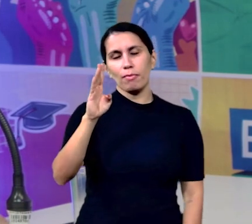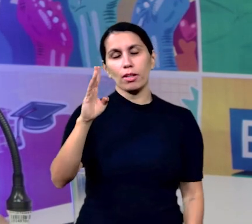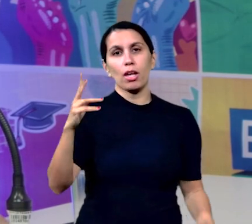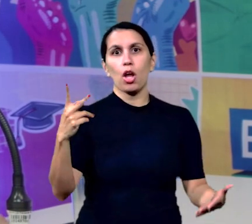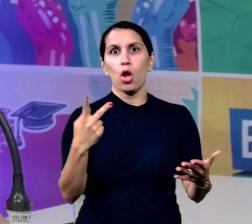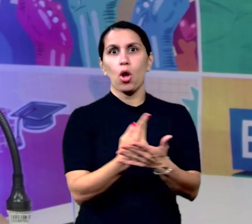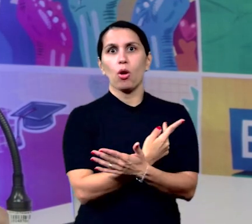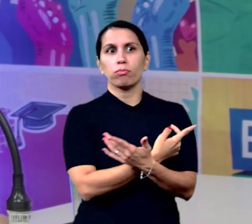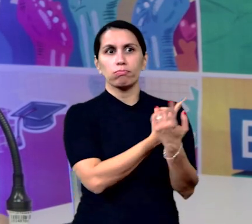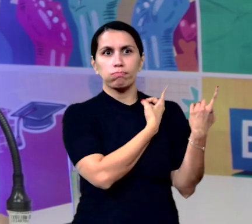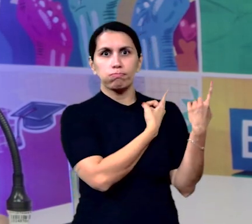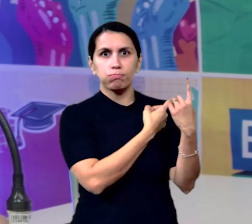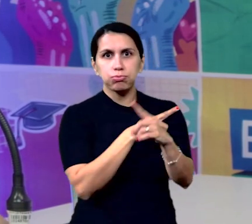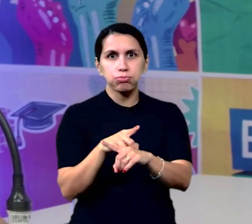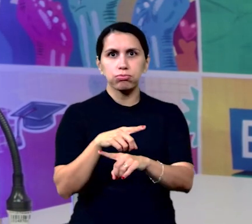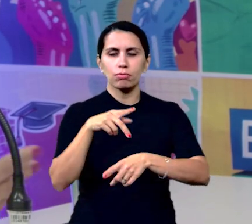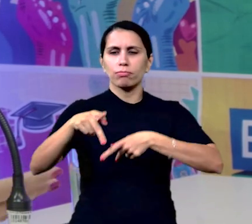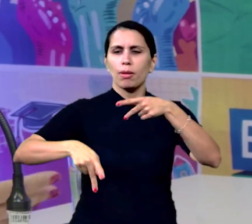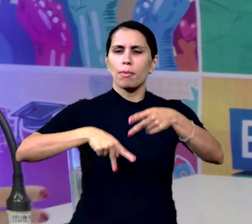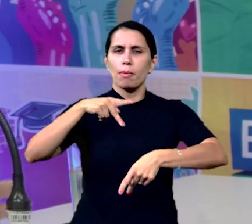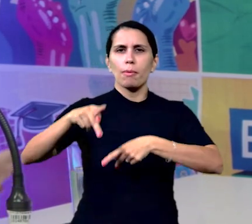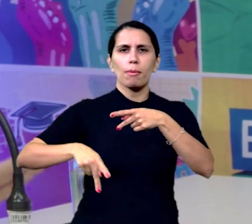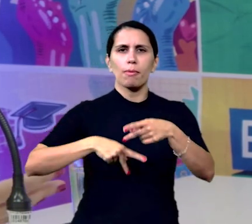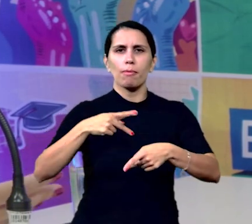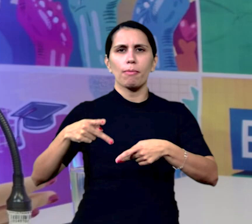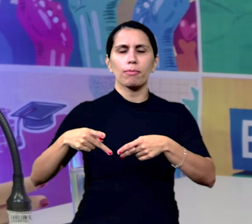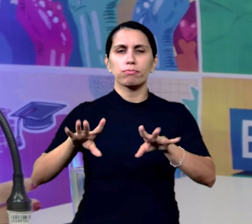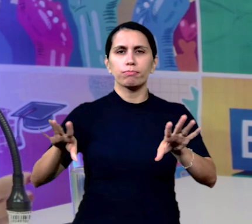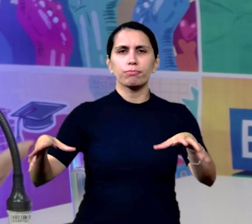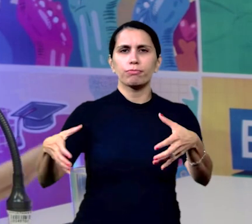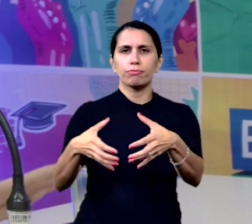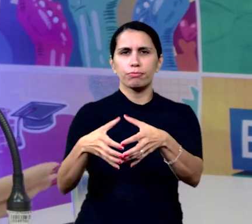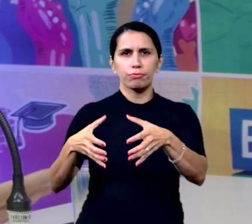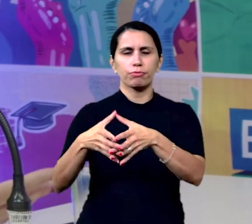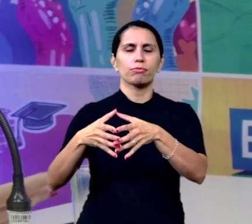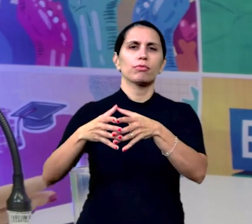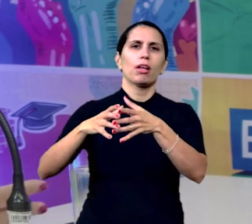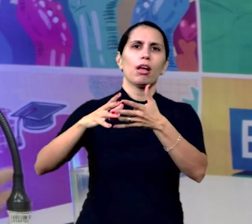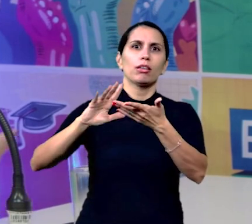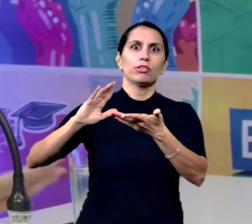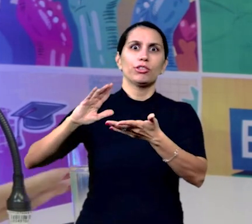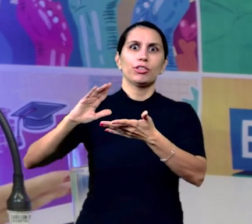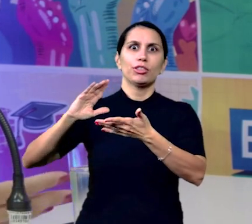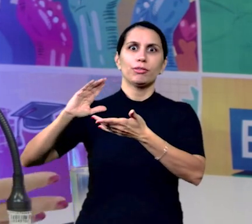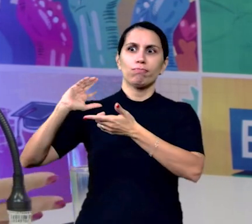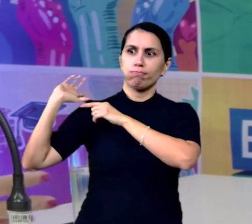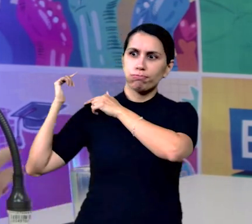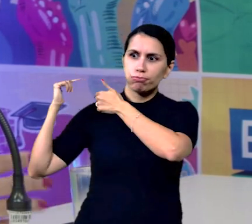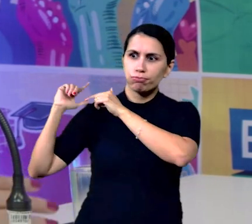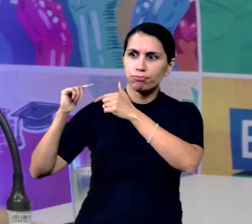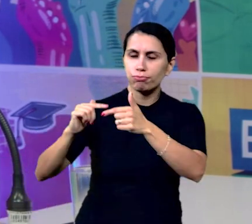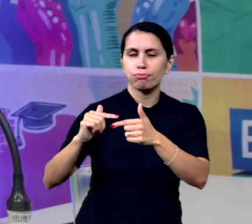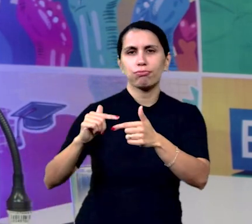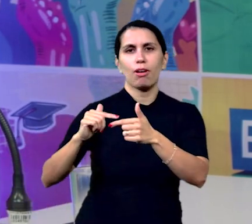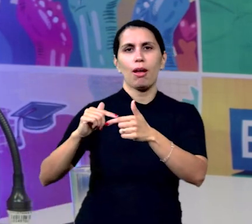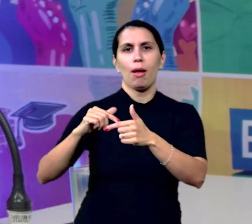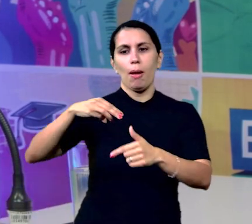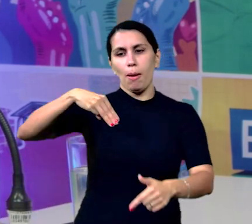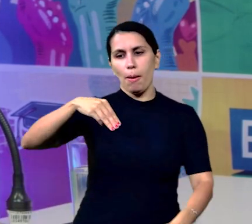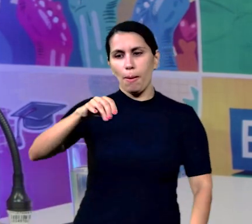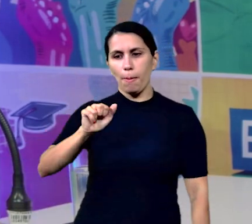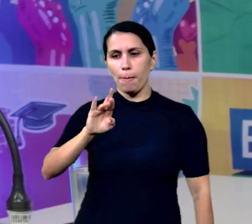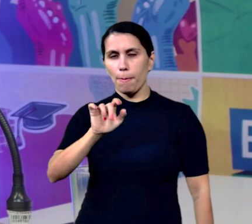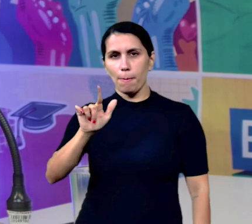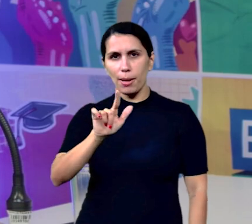os povos, né, de matriz africana. E eu queria que você falasse um pouco sobre como esse racismo se manifesta hoje no